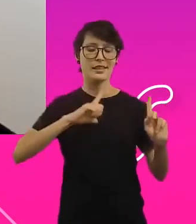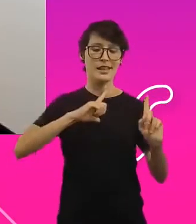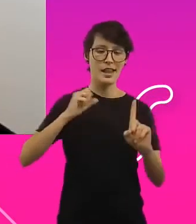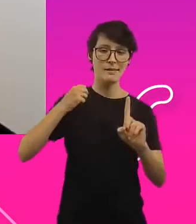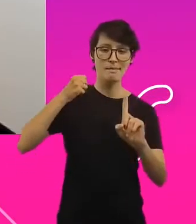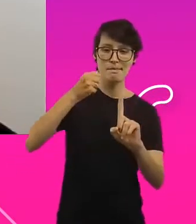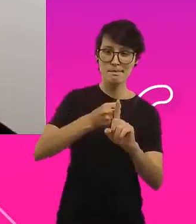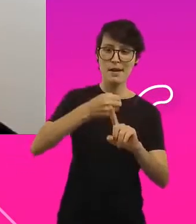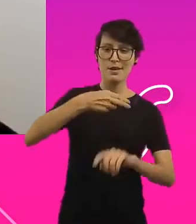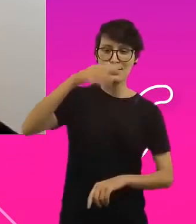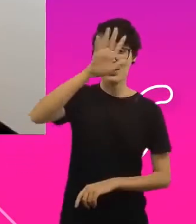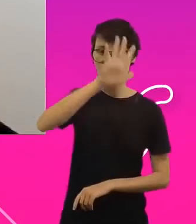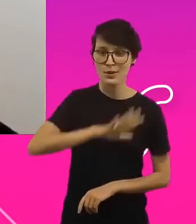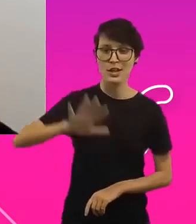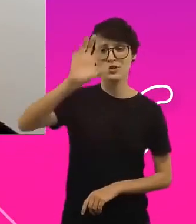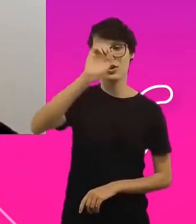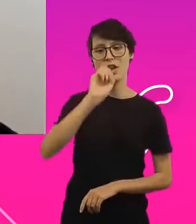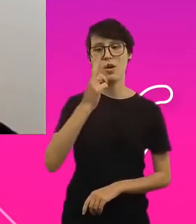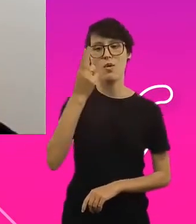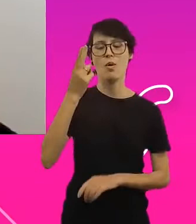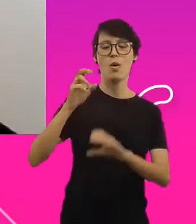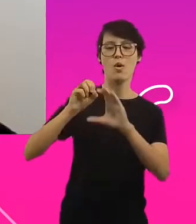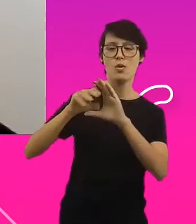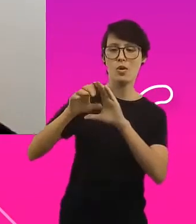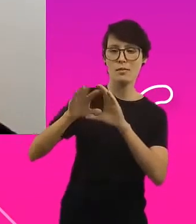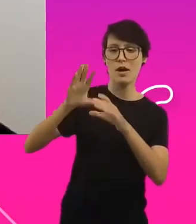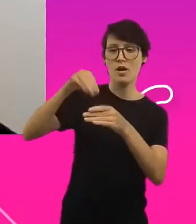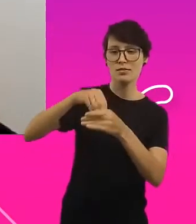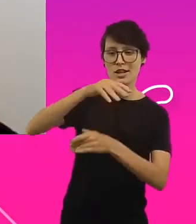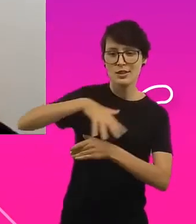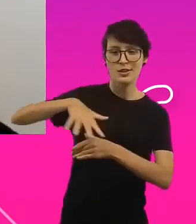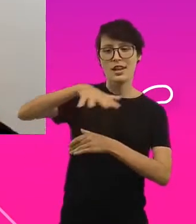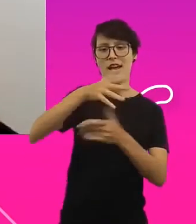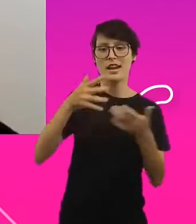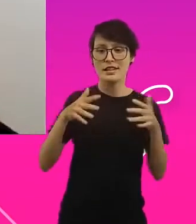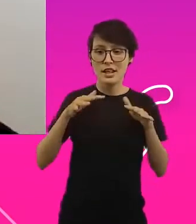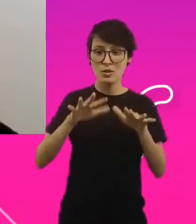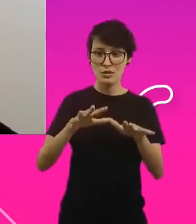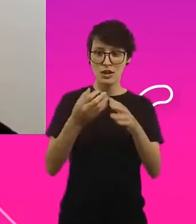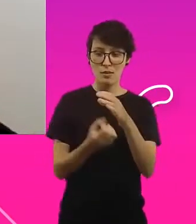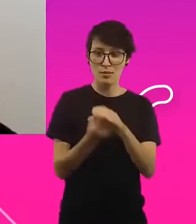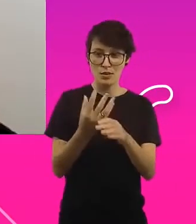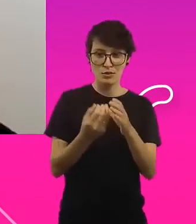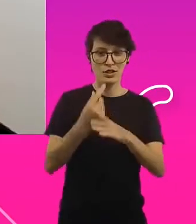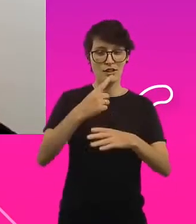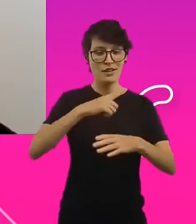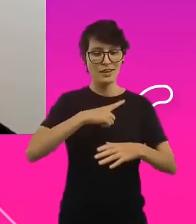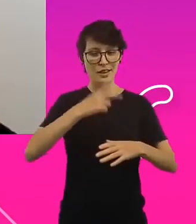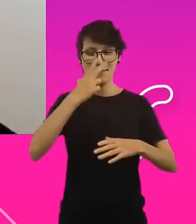e até global, né, na questão de inclusão produtiva, ele se deu de forma muito desigual.